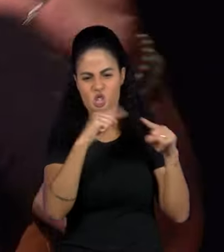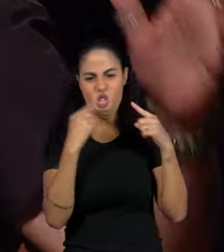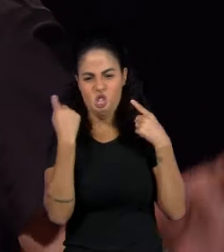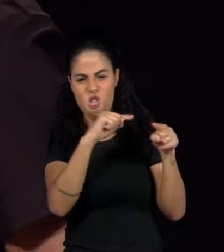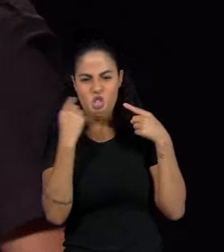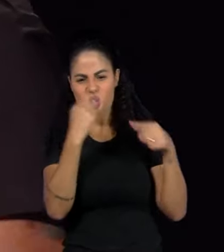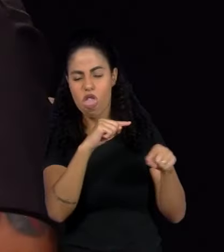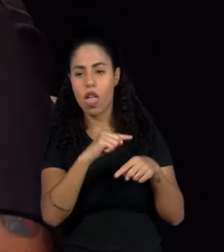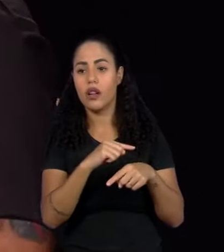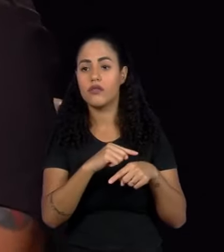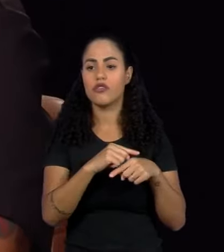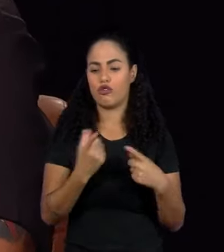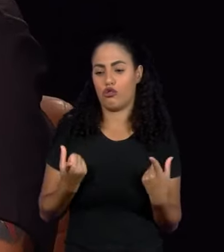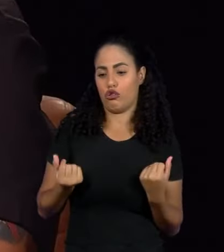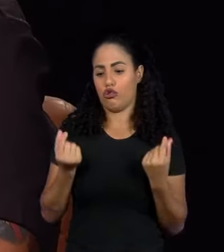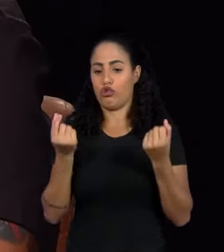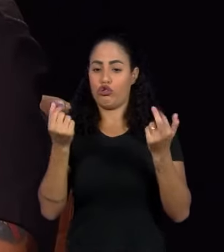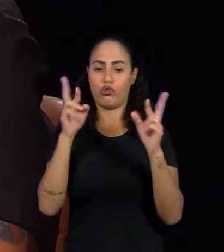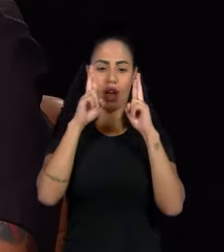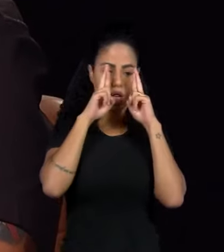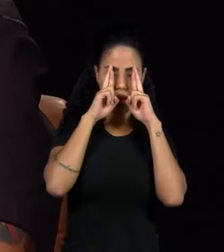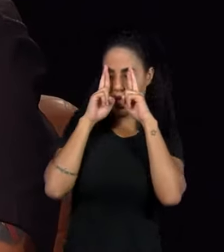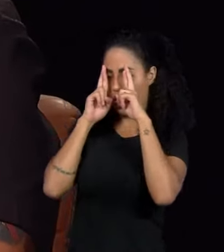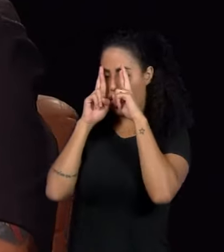luxúria e de luxo. Né? E o